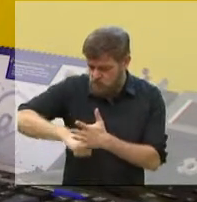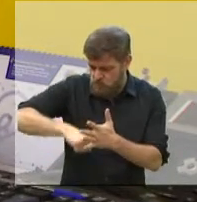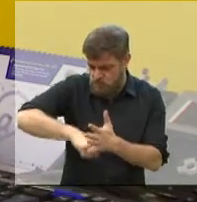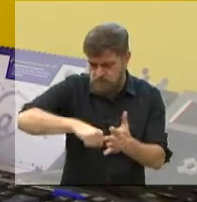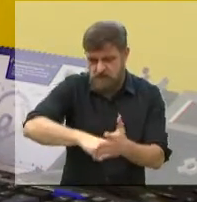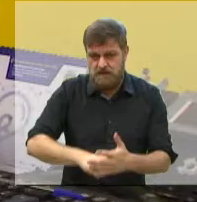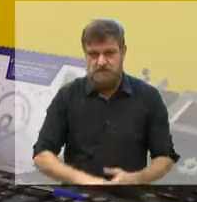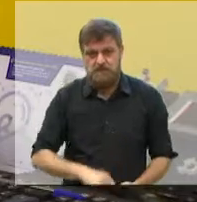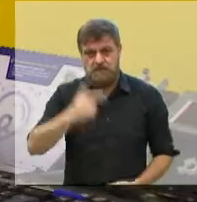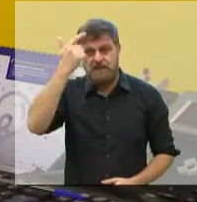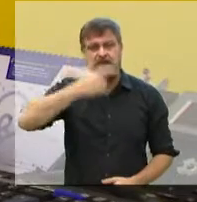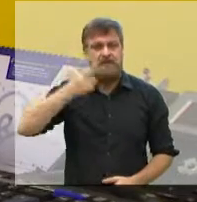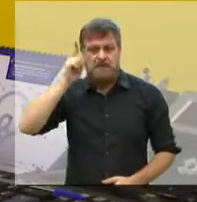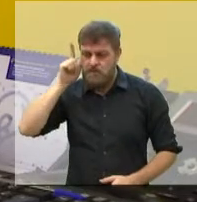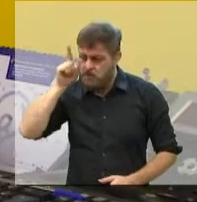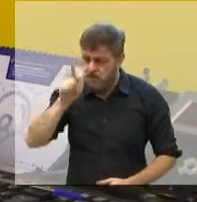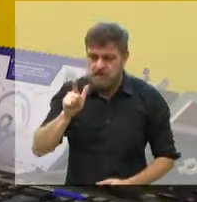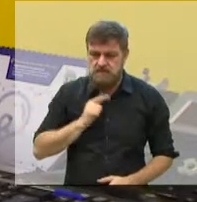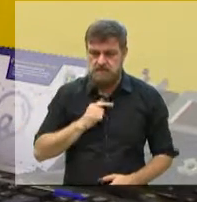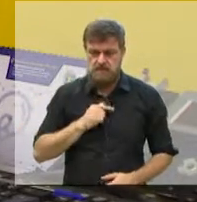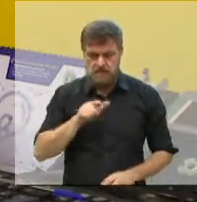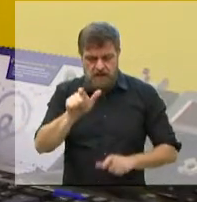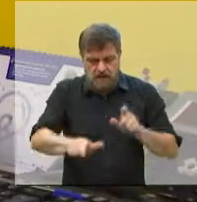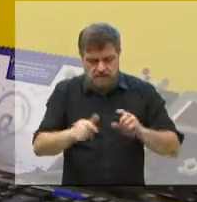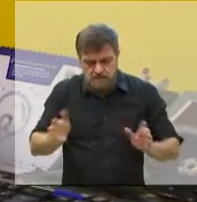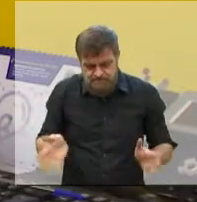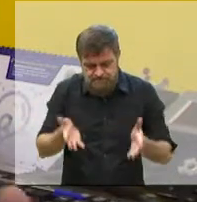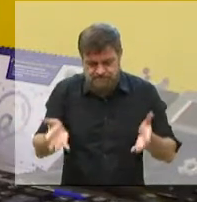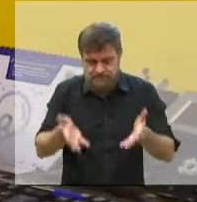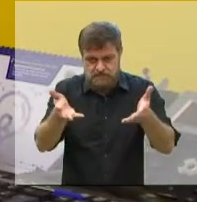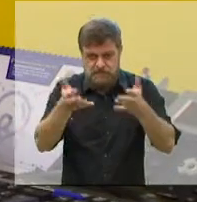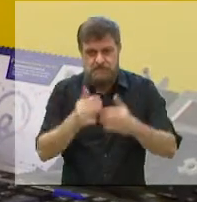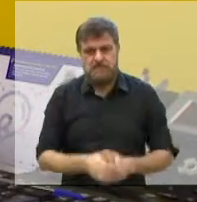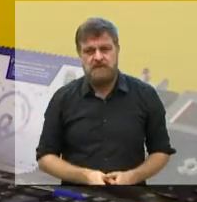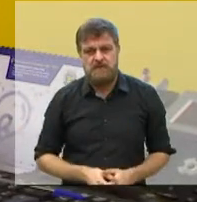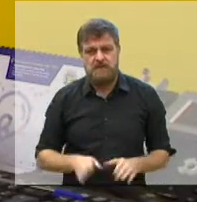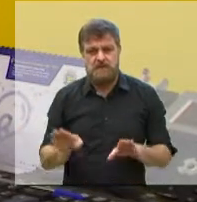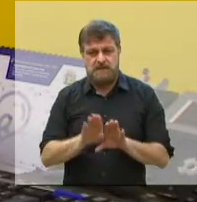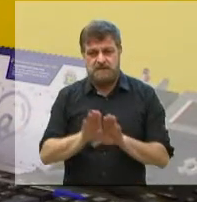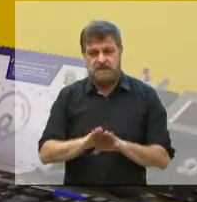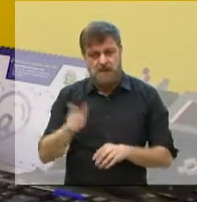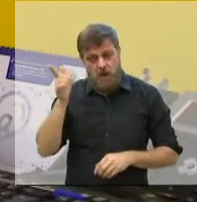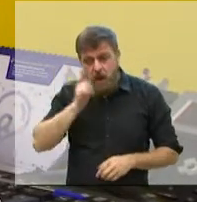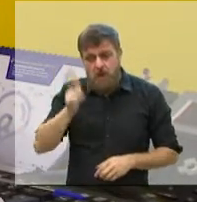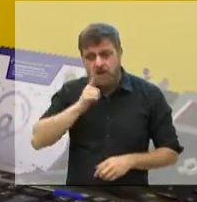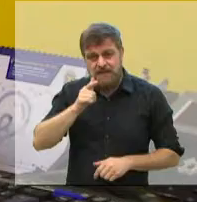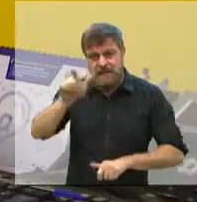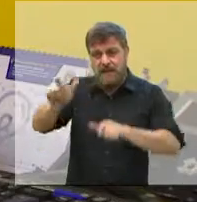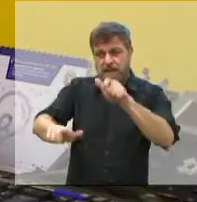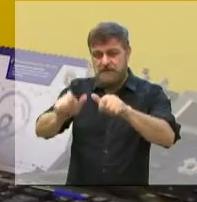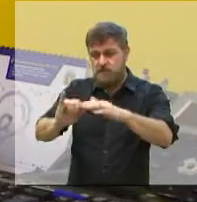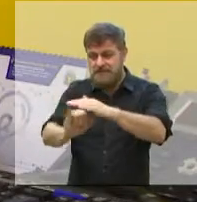assim que eu consigo ajudar as pessoas bem próximas de mim, e às vezes eu consigo ajudar também várias entidades, então isso para mim é